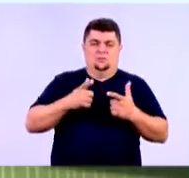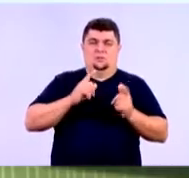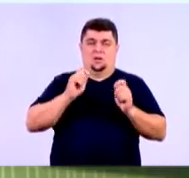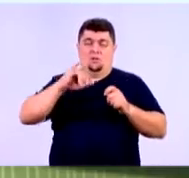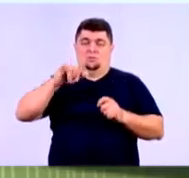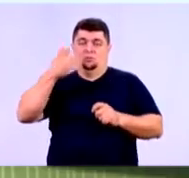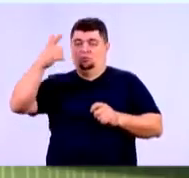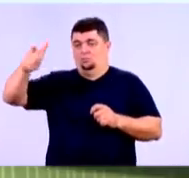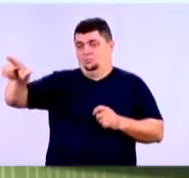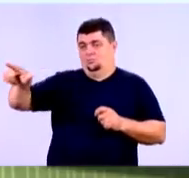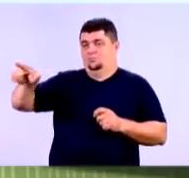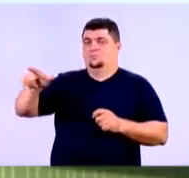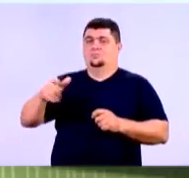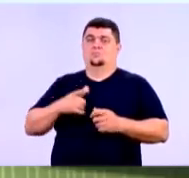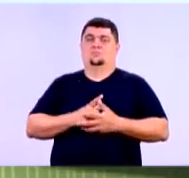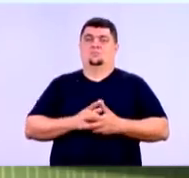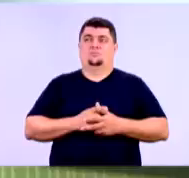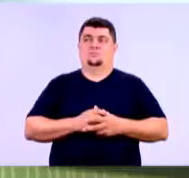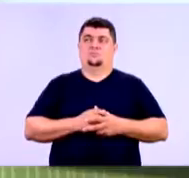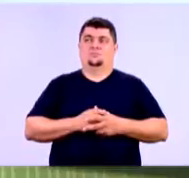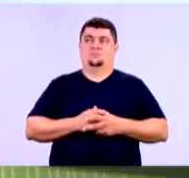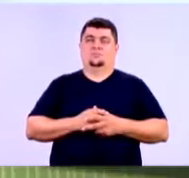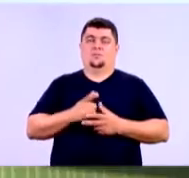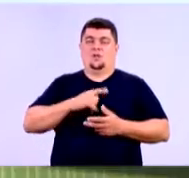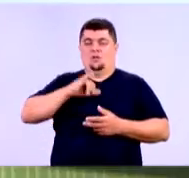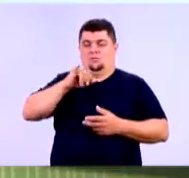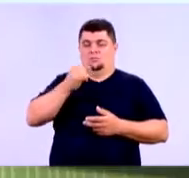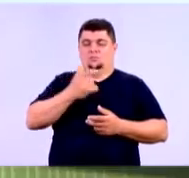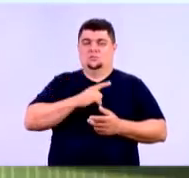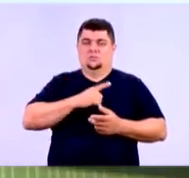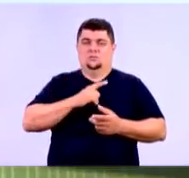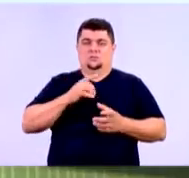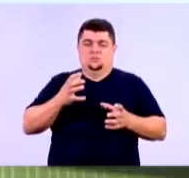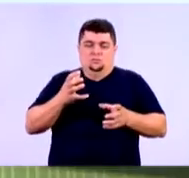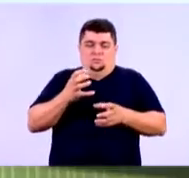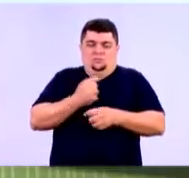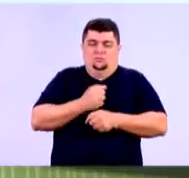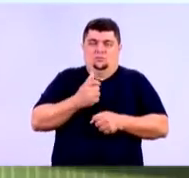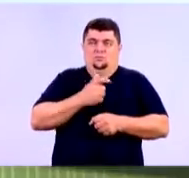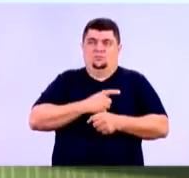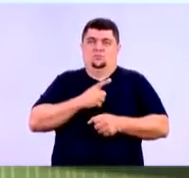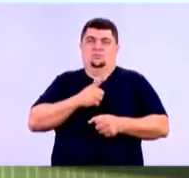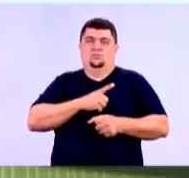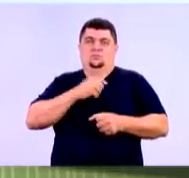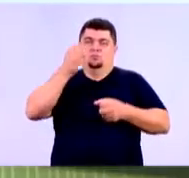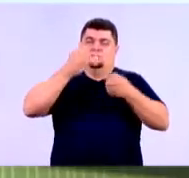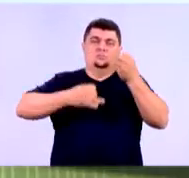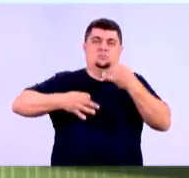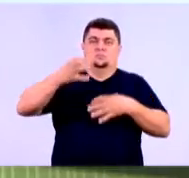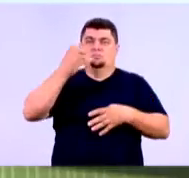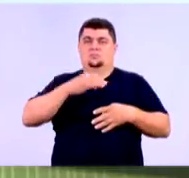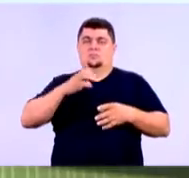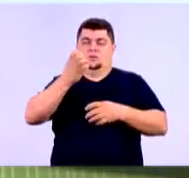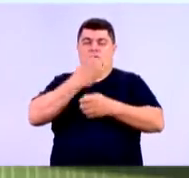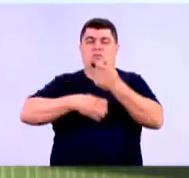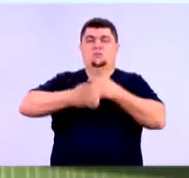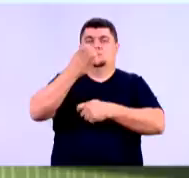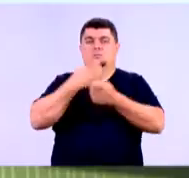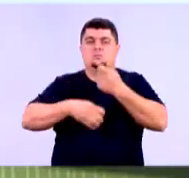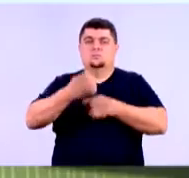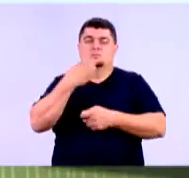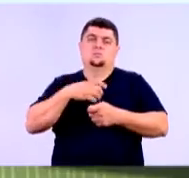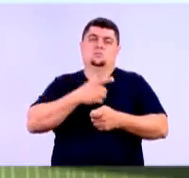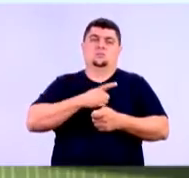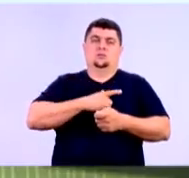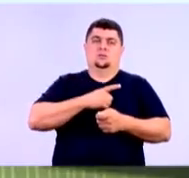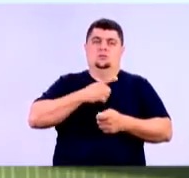oportunidade. Então, a oportunidade está ligada a muitos fatores que são bem ligados também à noção que a gente discute de empreendedorismo, né? Aquela pessoa que tem um